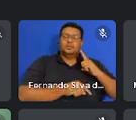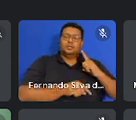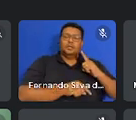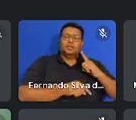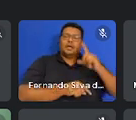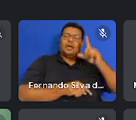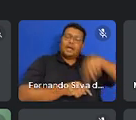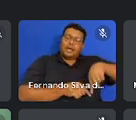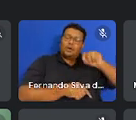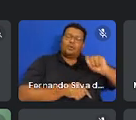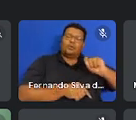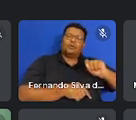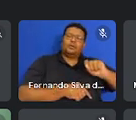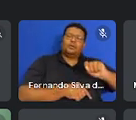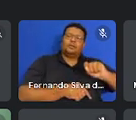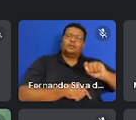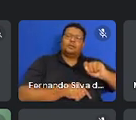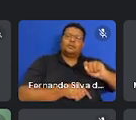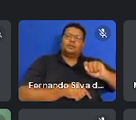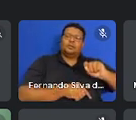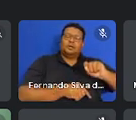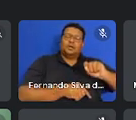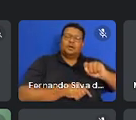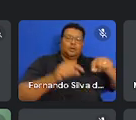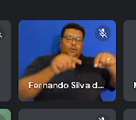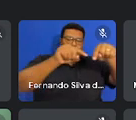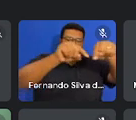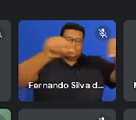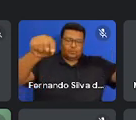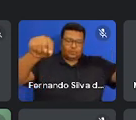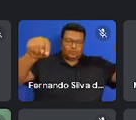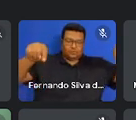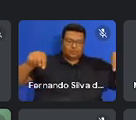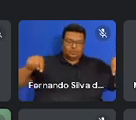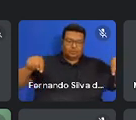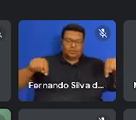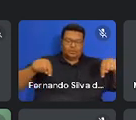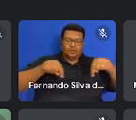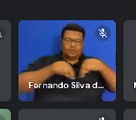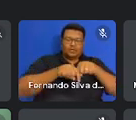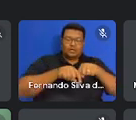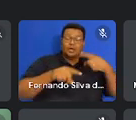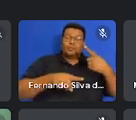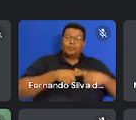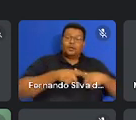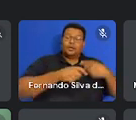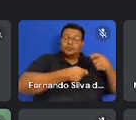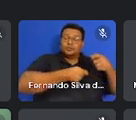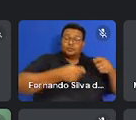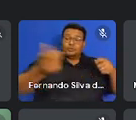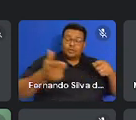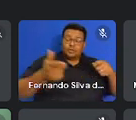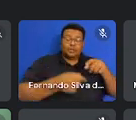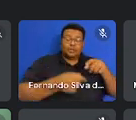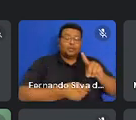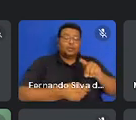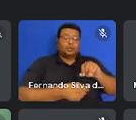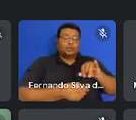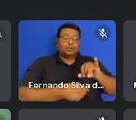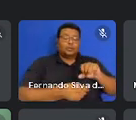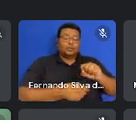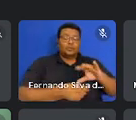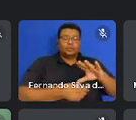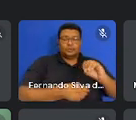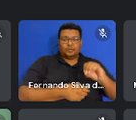é o meu quadrado maior, porque eu estou jogando o disco e eu estou querendo saber quando ele vai cair dentro desse